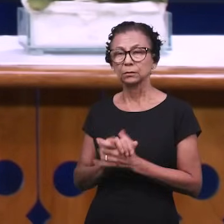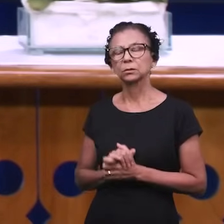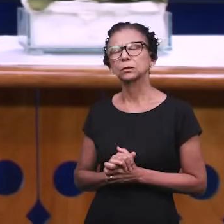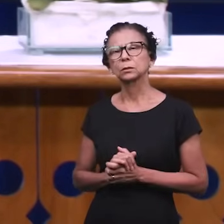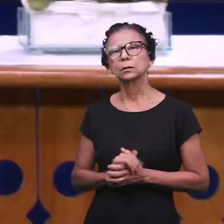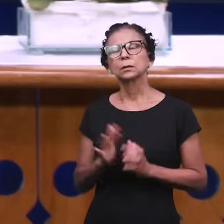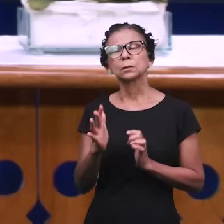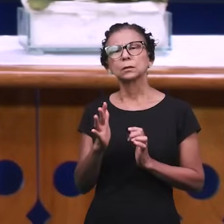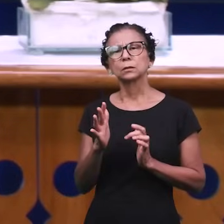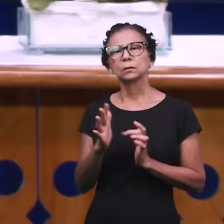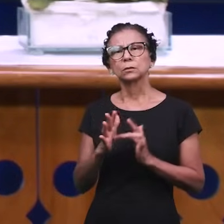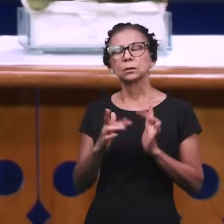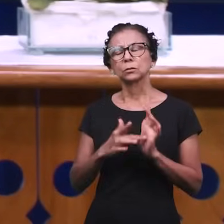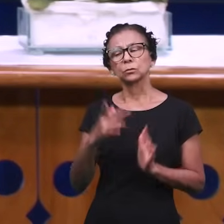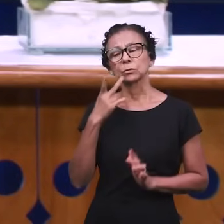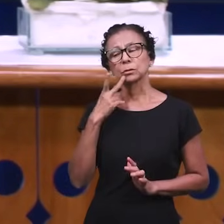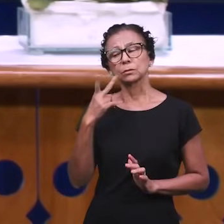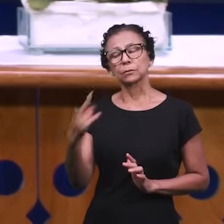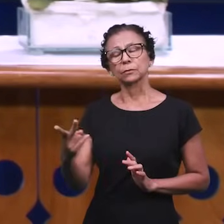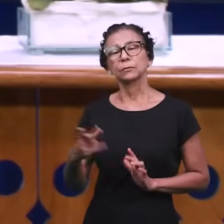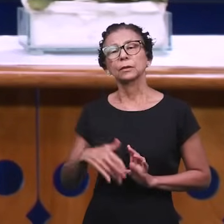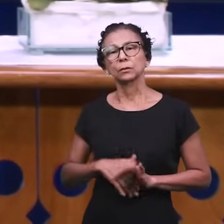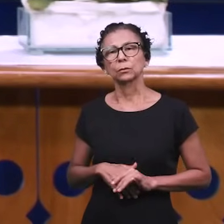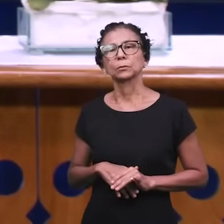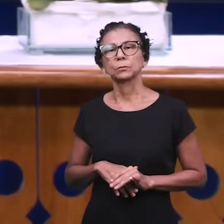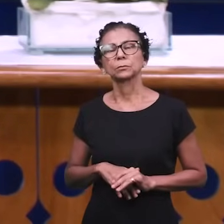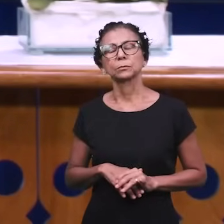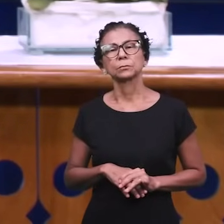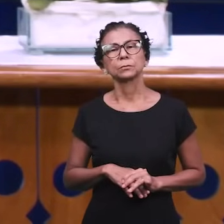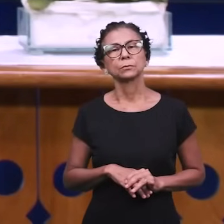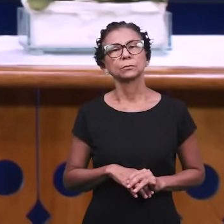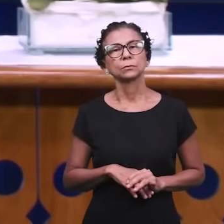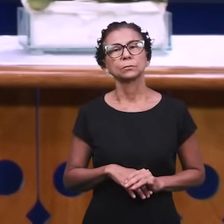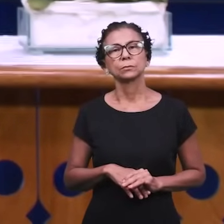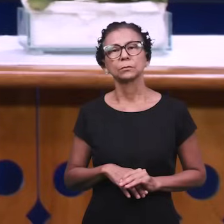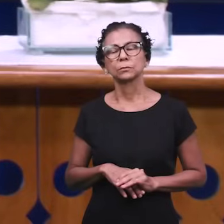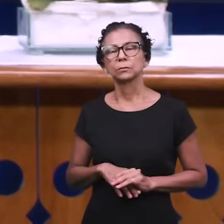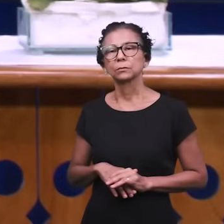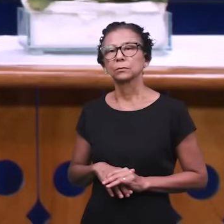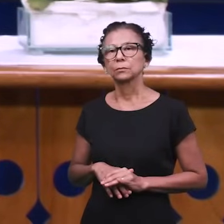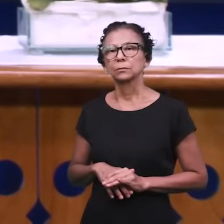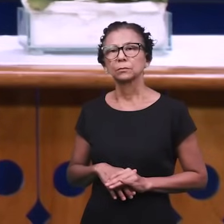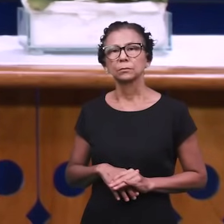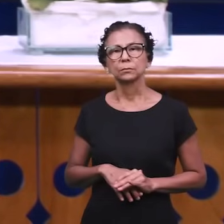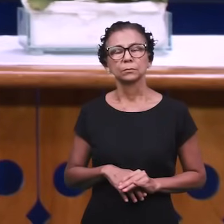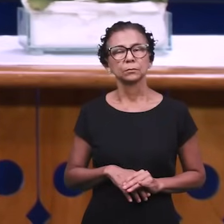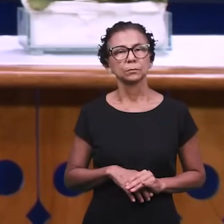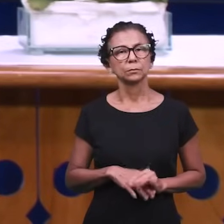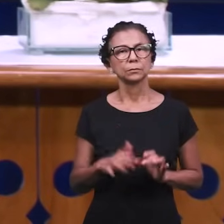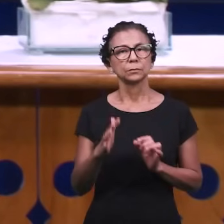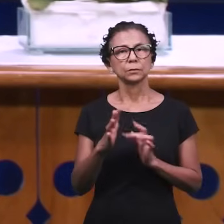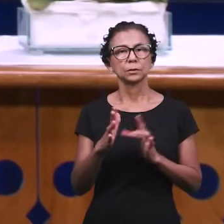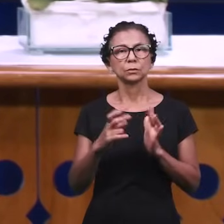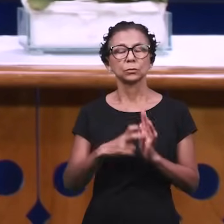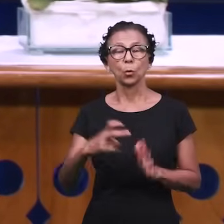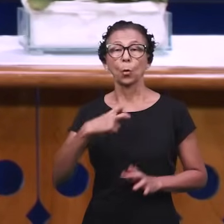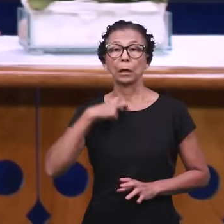Lázaro, diz a palavra que Jesus bradou com grande voz: Lázaro, sai do túmulo. O Senhor